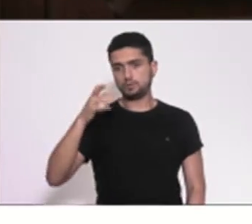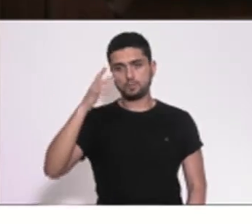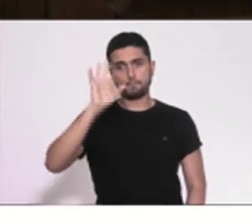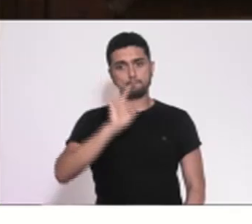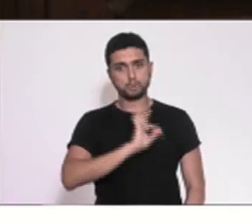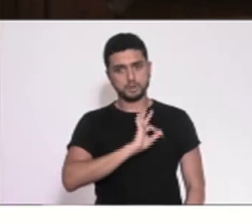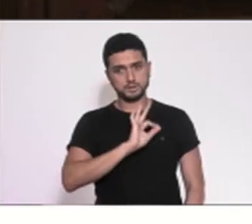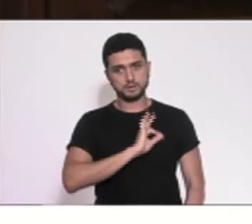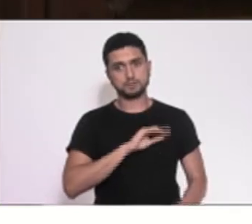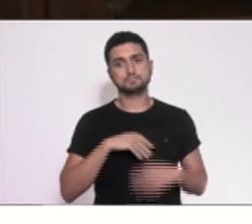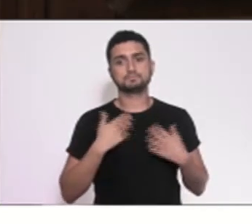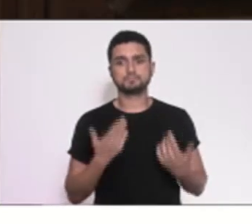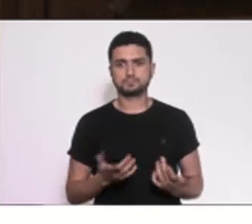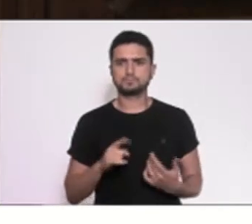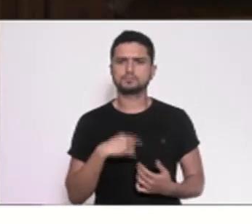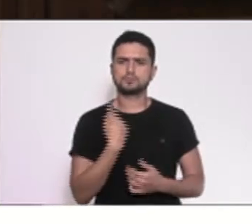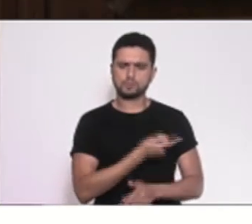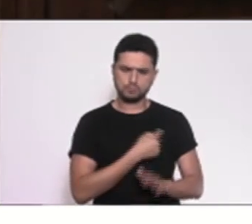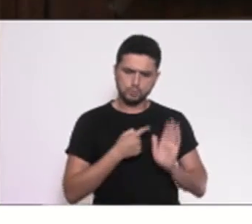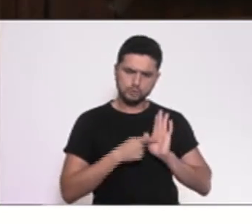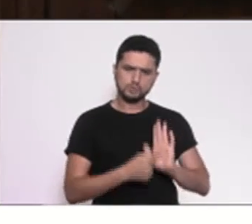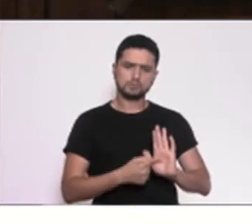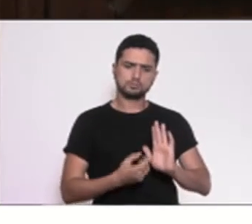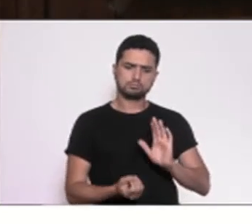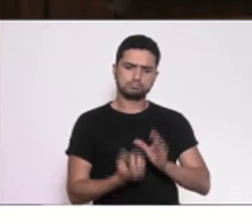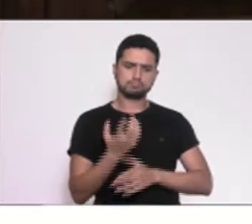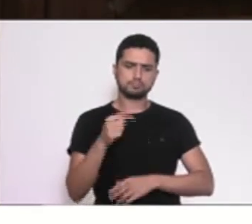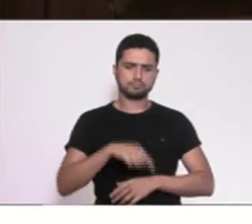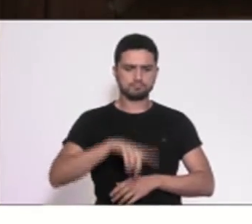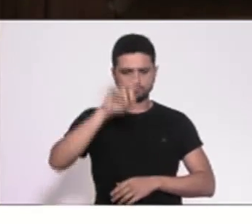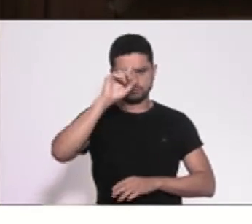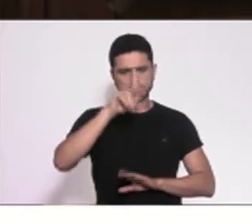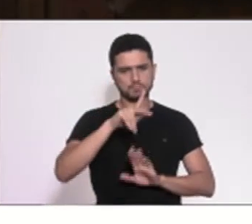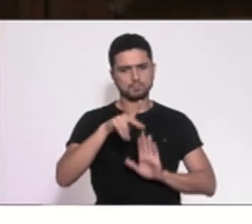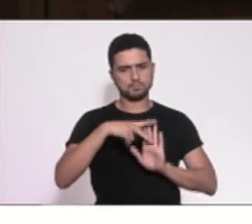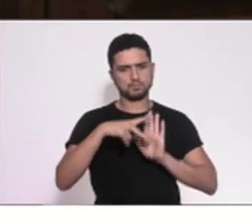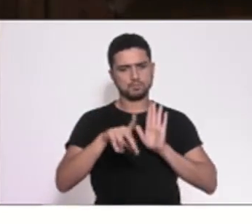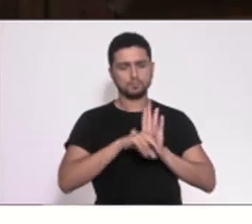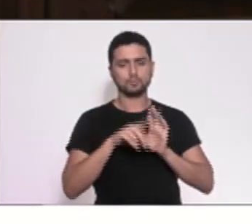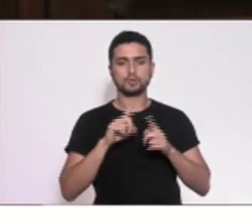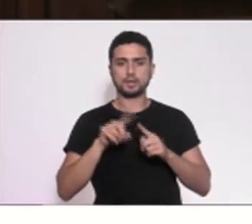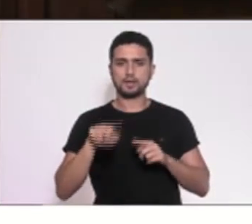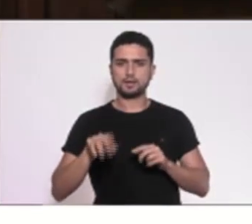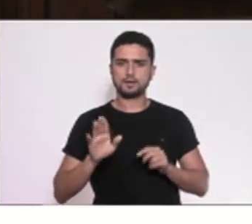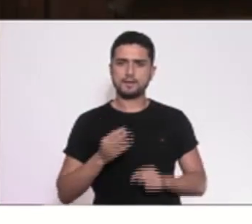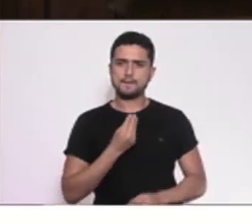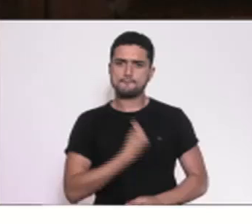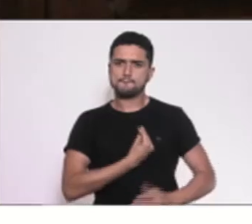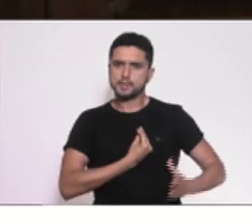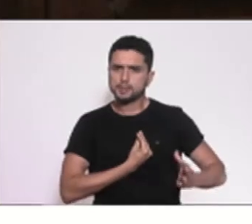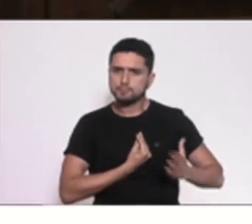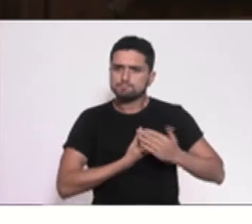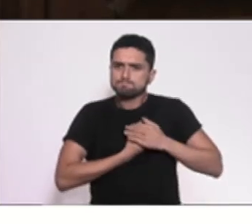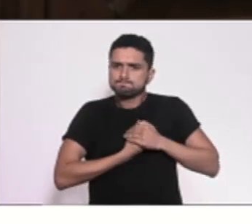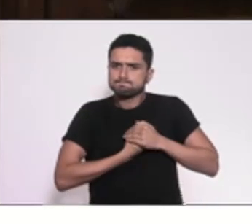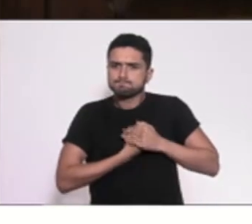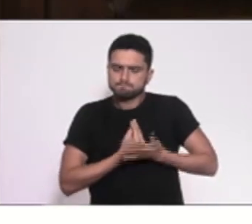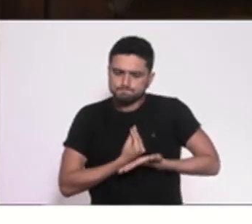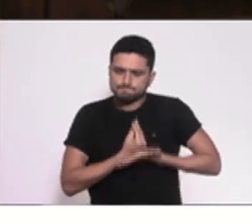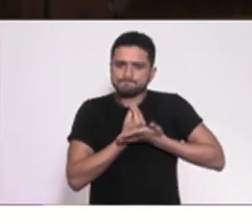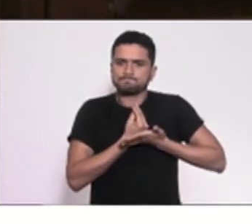gente está aqui apresentando esse projeto para a prevenção, porque a vida saudável das pessoas e